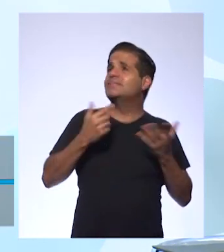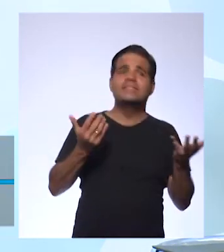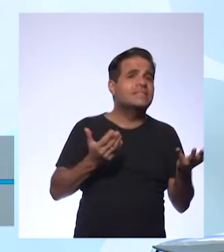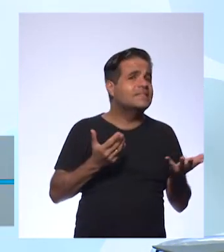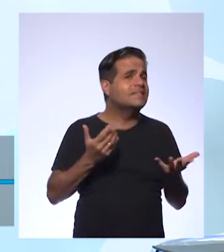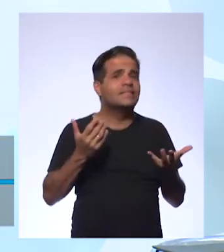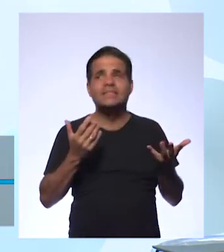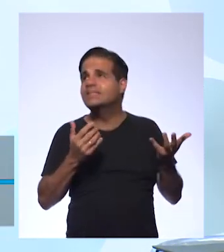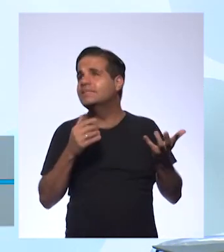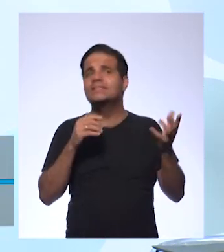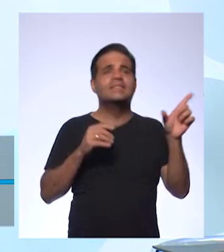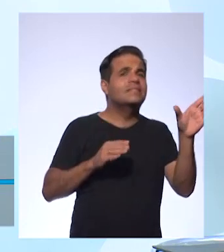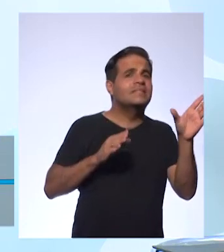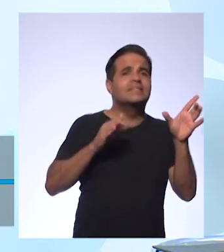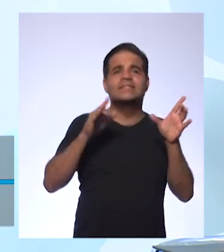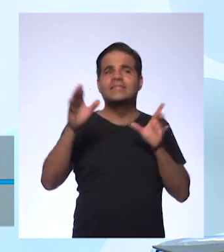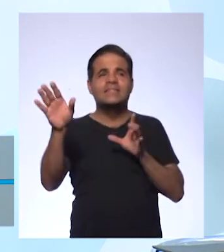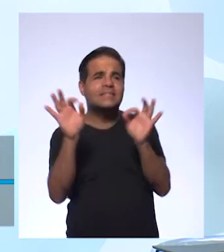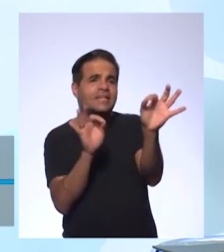como estruturar